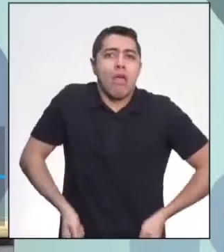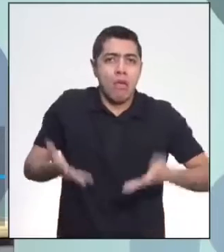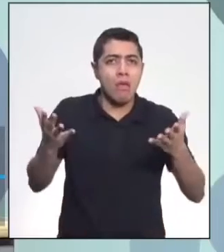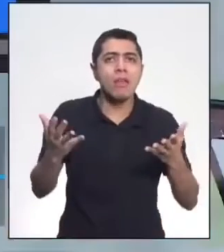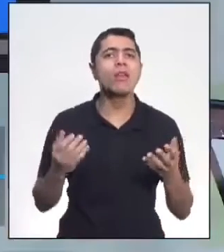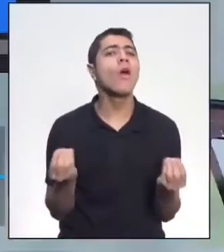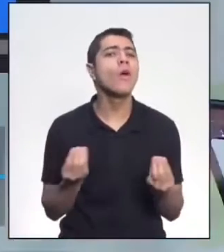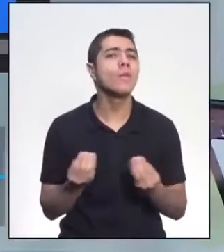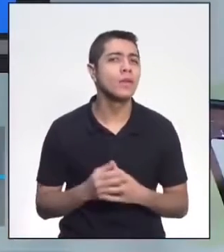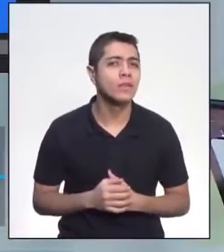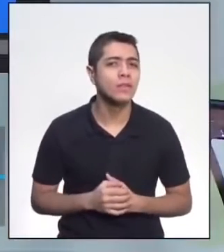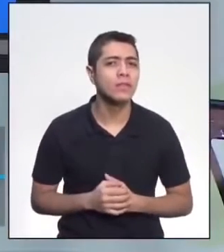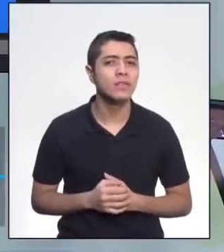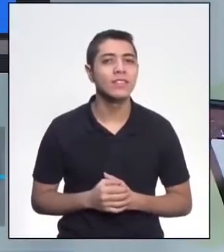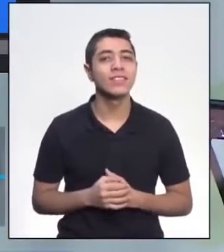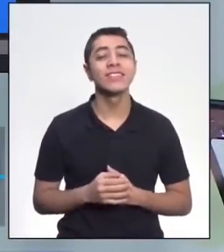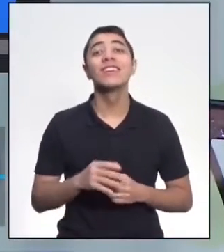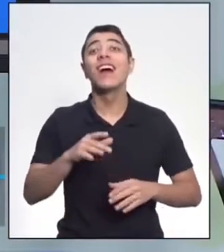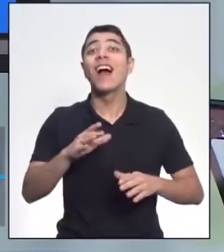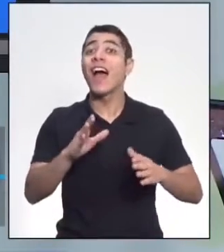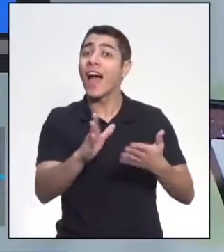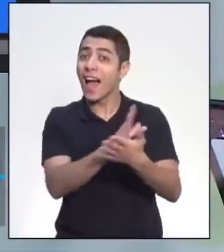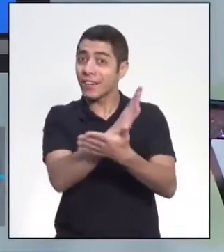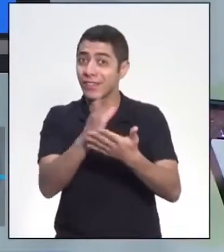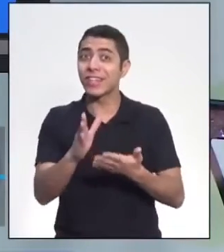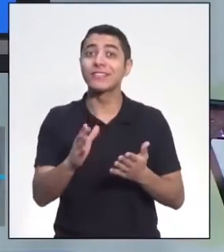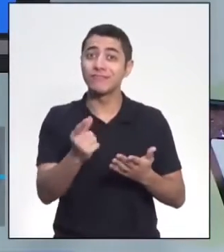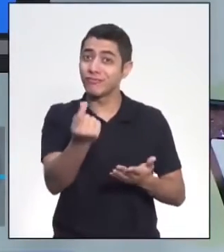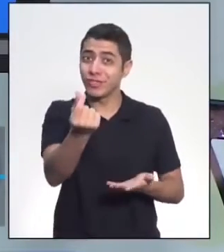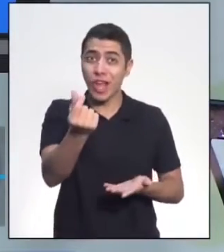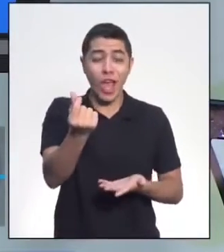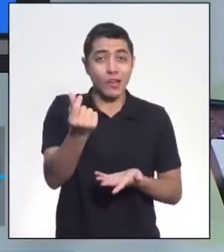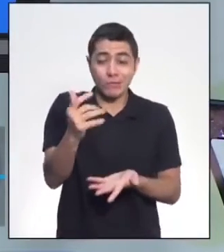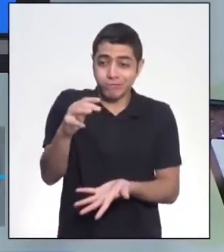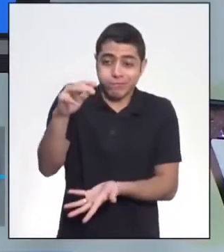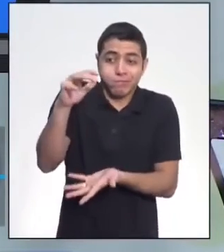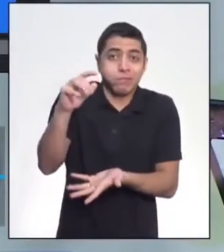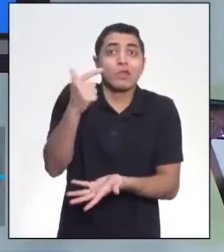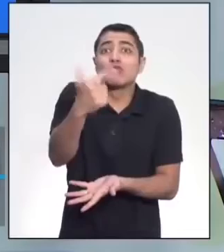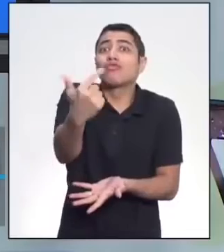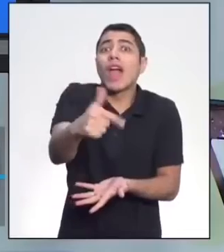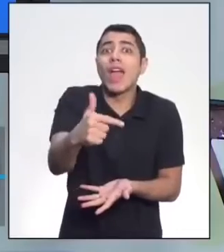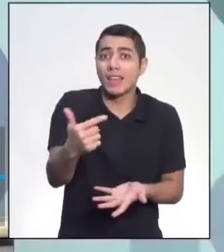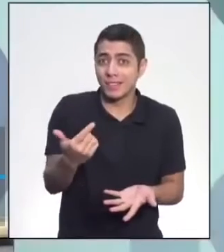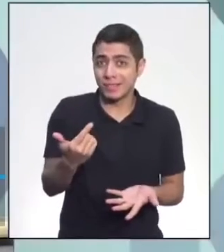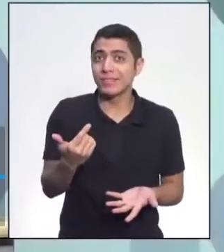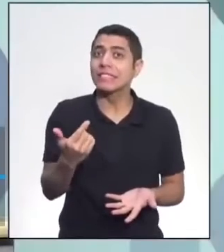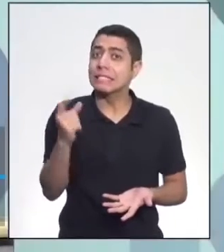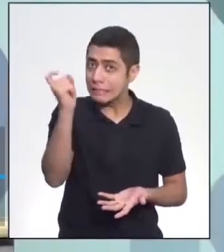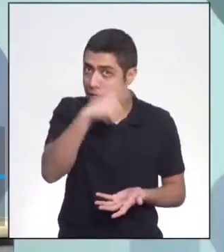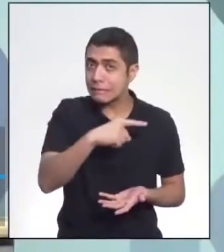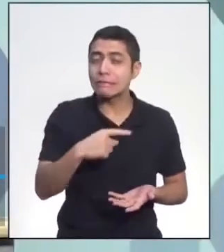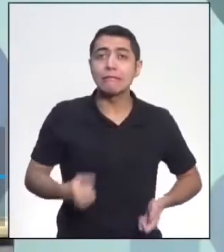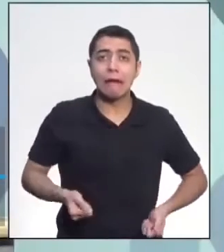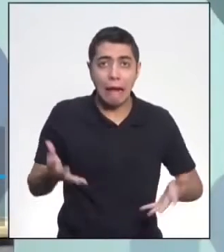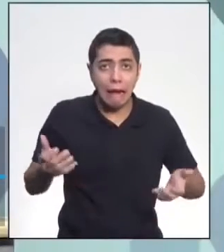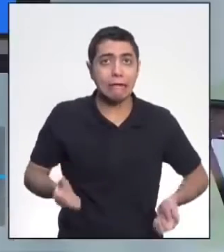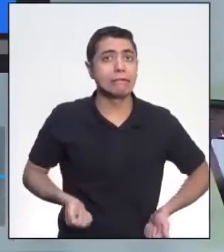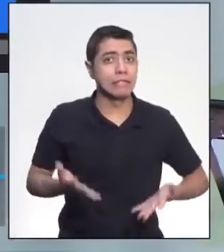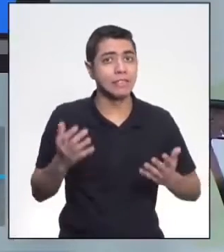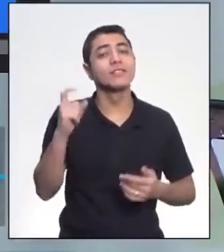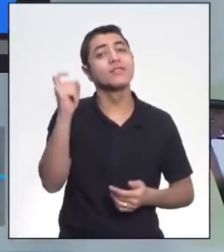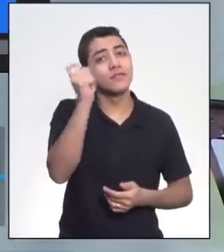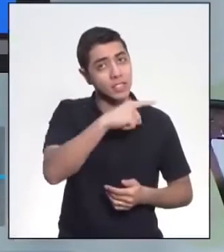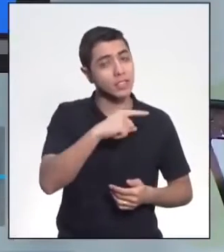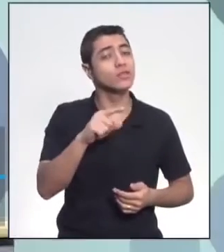a gente aqui. ganha na Mega Sena, nunca é desenfreado o consumismo, né? Quando a gente não tem tanto dinheiro assim, né? Tem que pensar no que a gente está gastando. Sim. E isso é uma